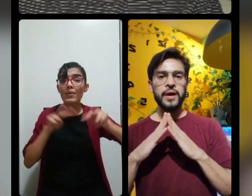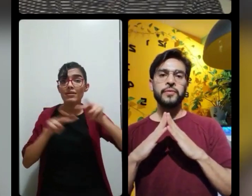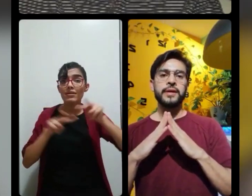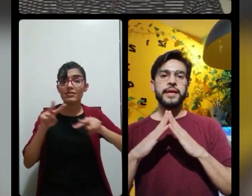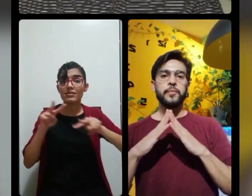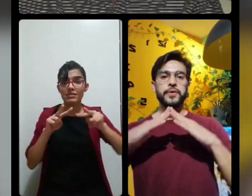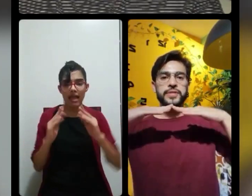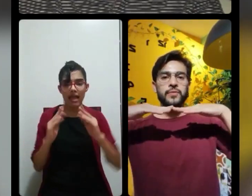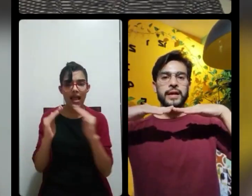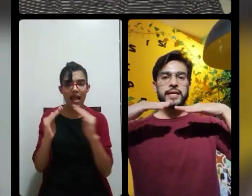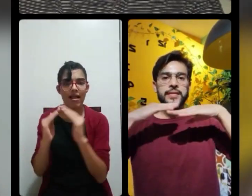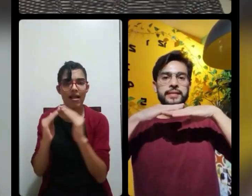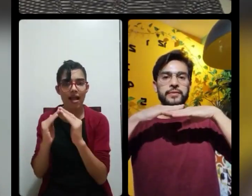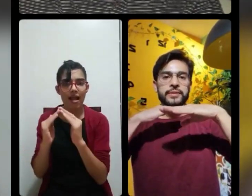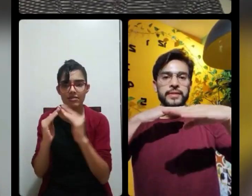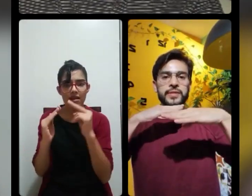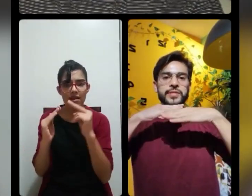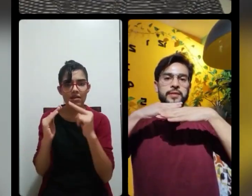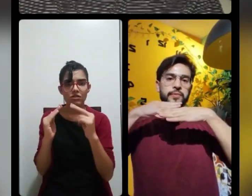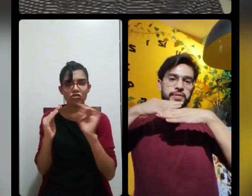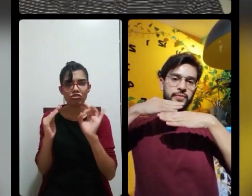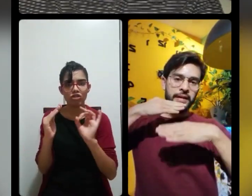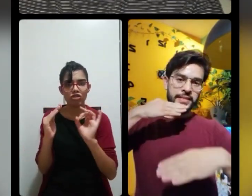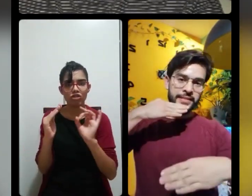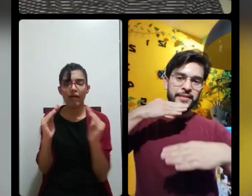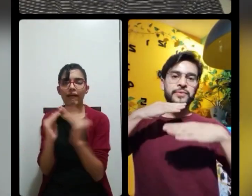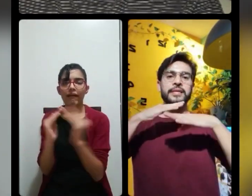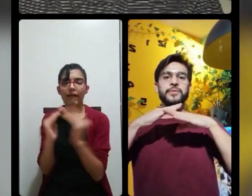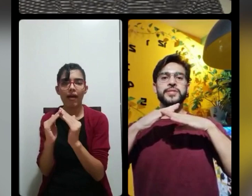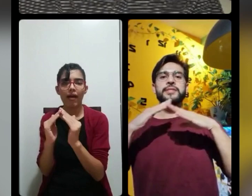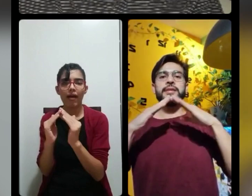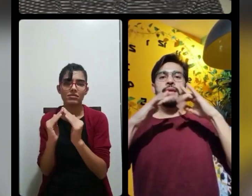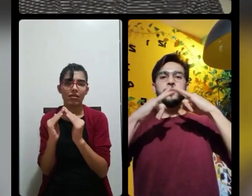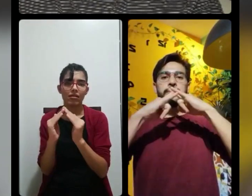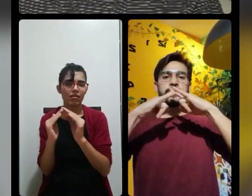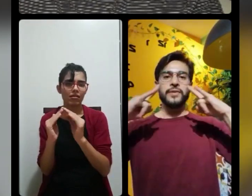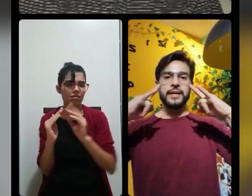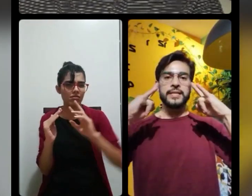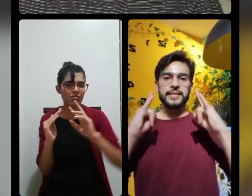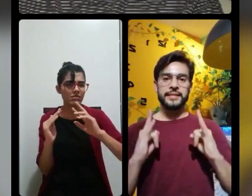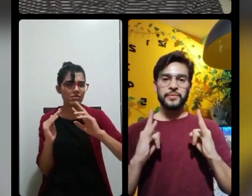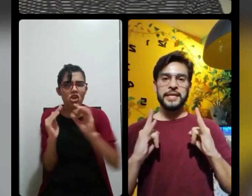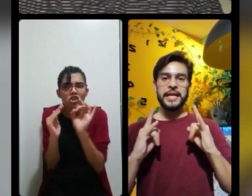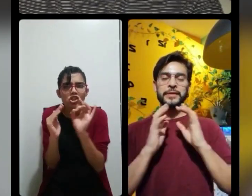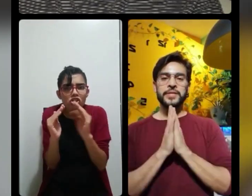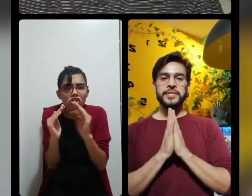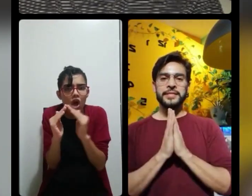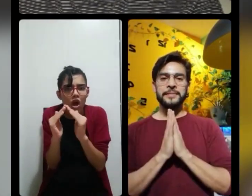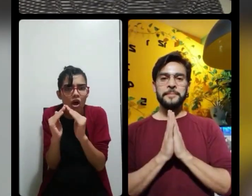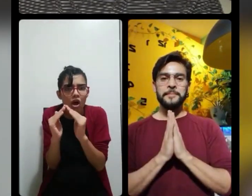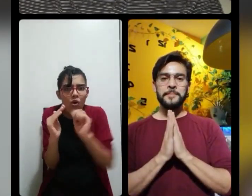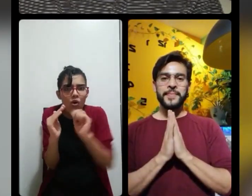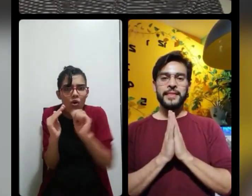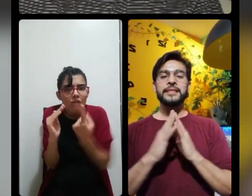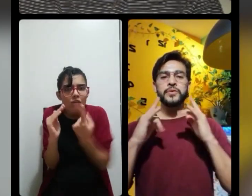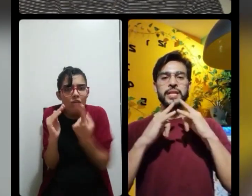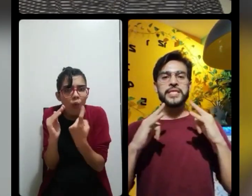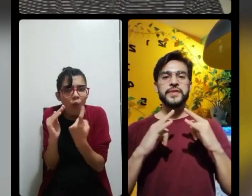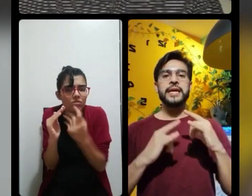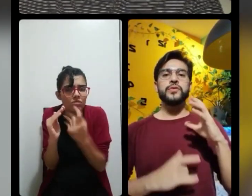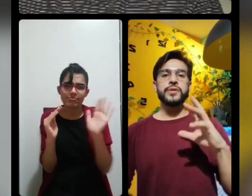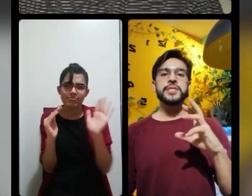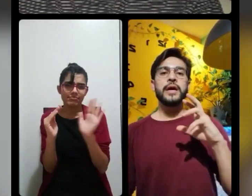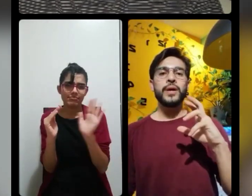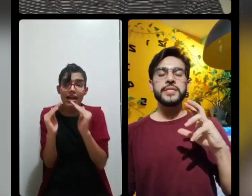conceito visual. Eu posso ter uma casa que tem um teto assim, eu posso ter uma casa que tem um teto assim, eu posso ter uma casa que tem um telhado assim, né? Então,